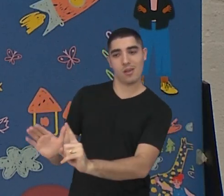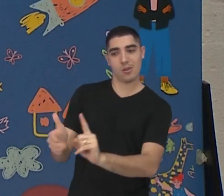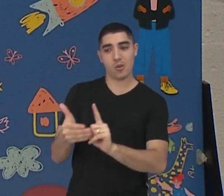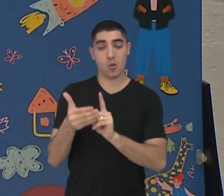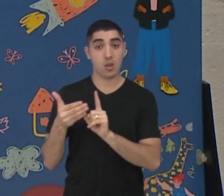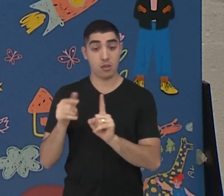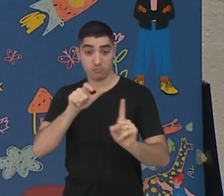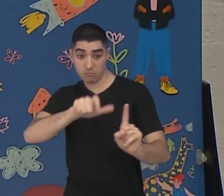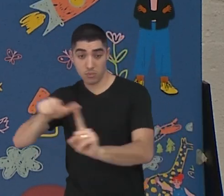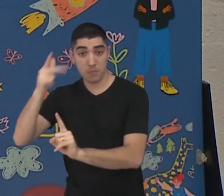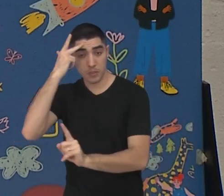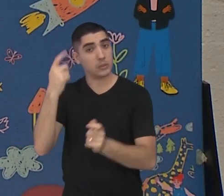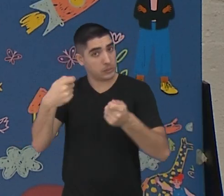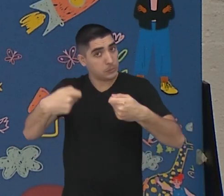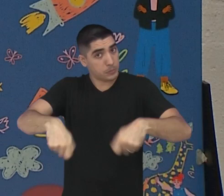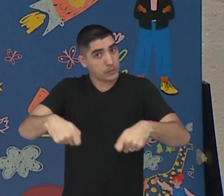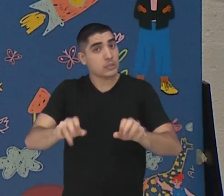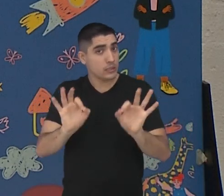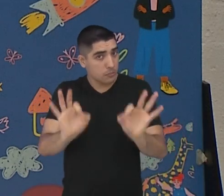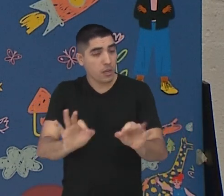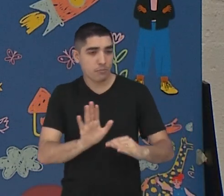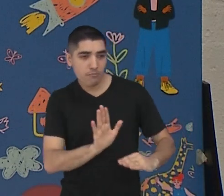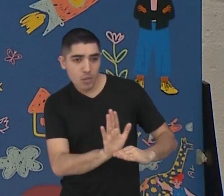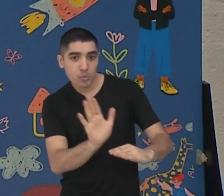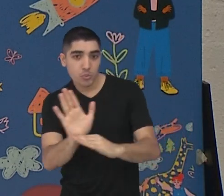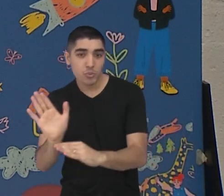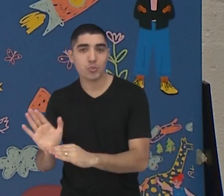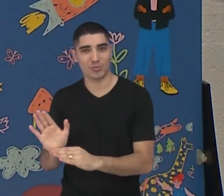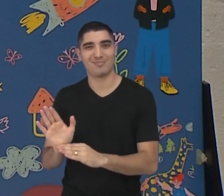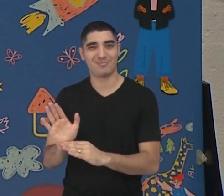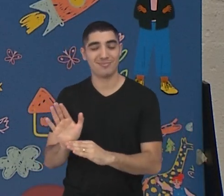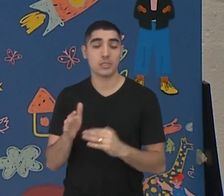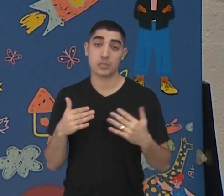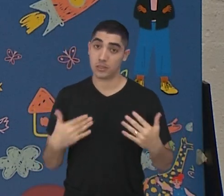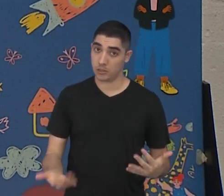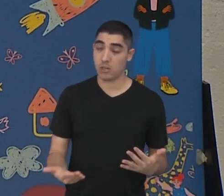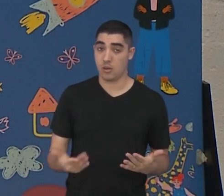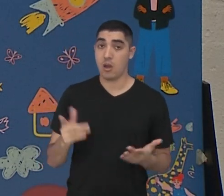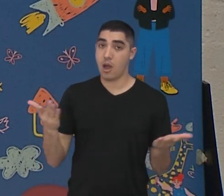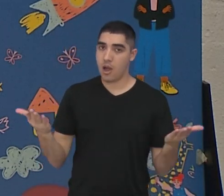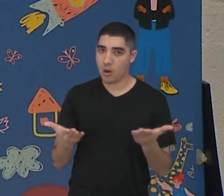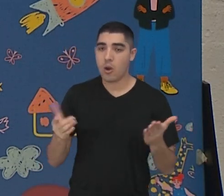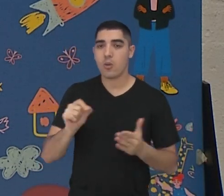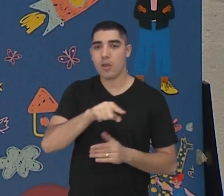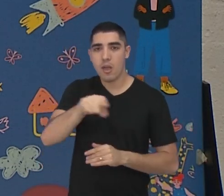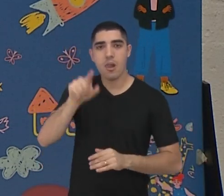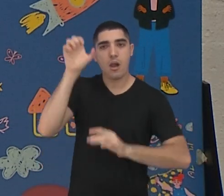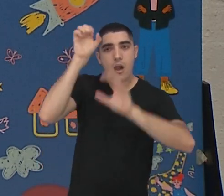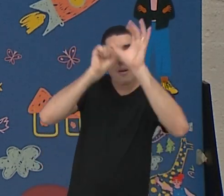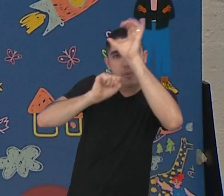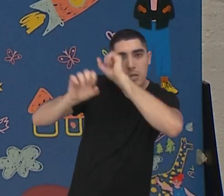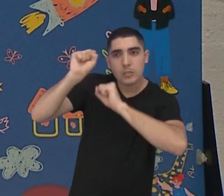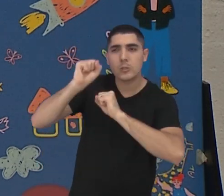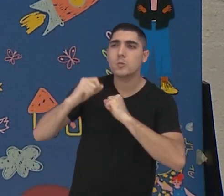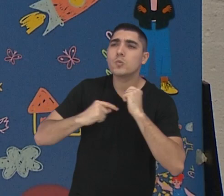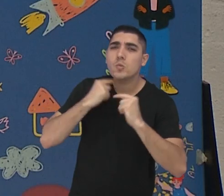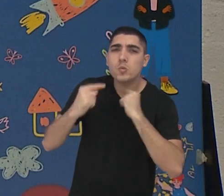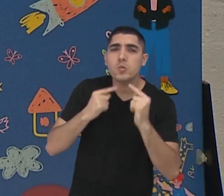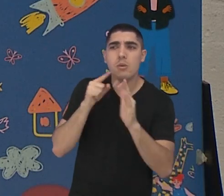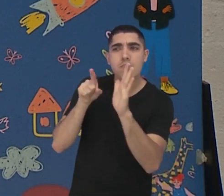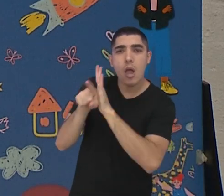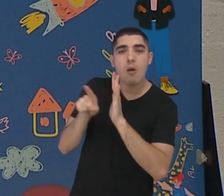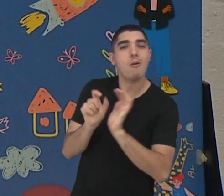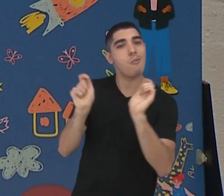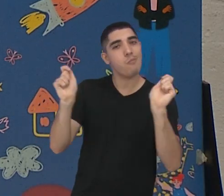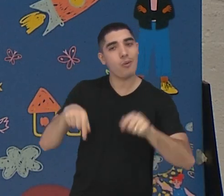pessoas que realmente necessitam desse tipo de ajuda para o direcionamento para as salas. Então é momento de aprendizado, de tirar dúvida